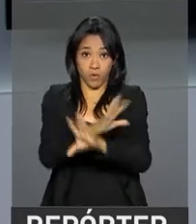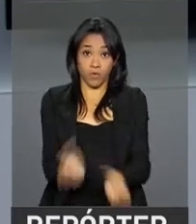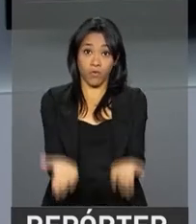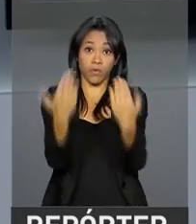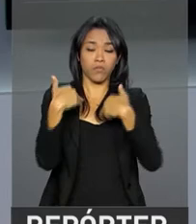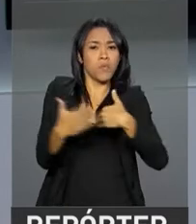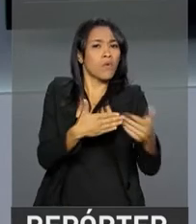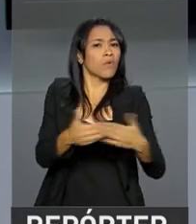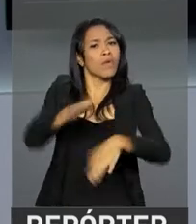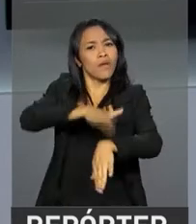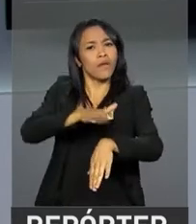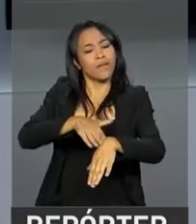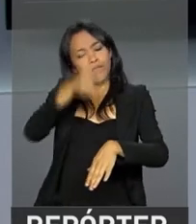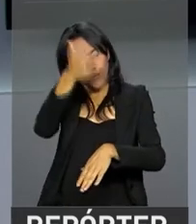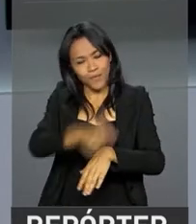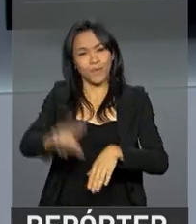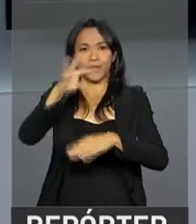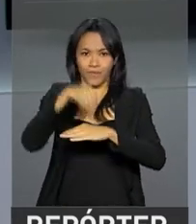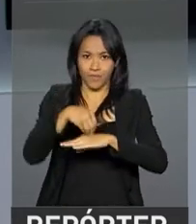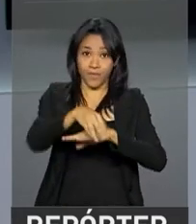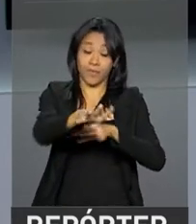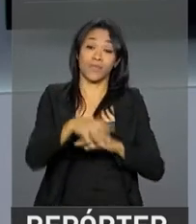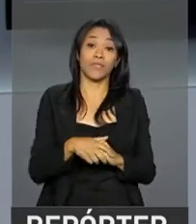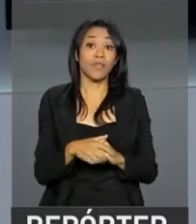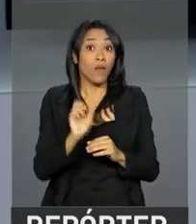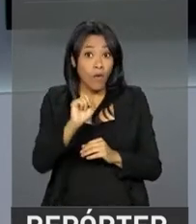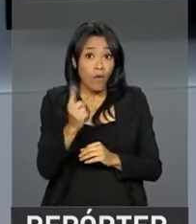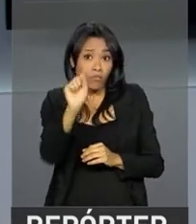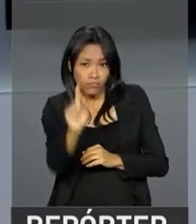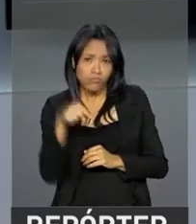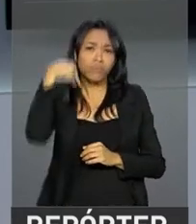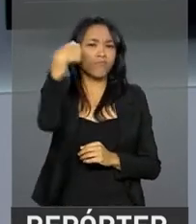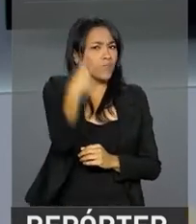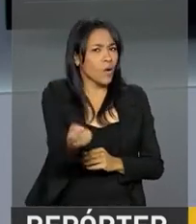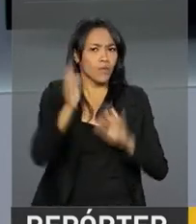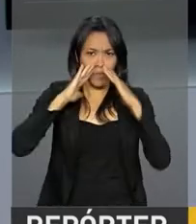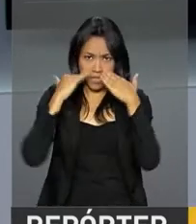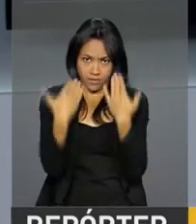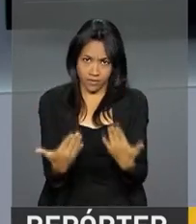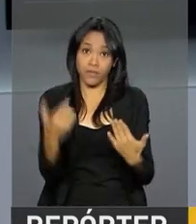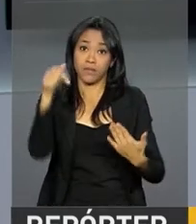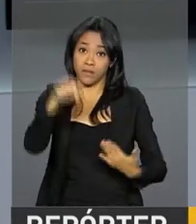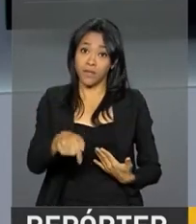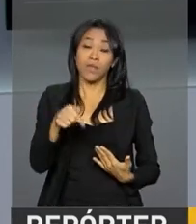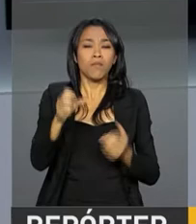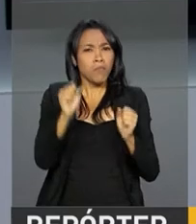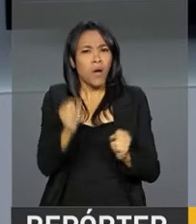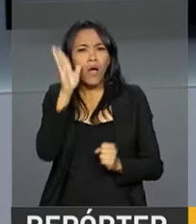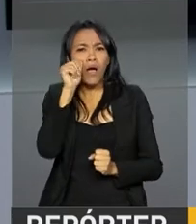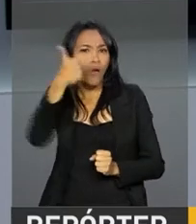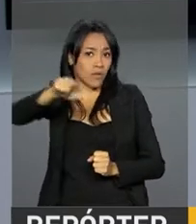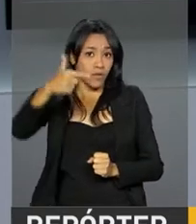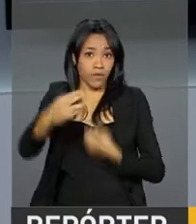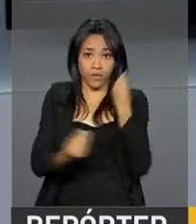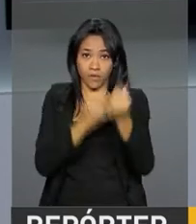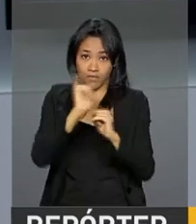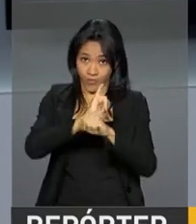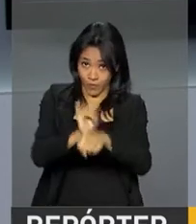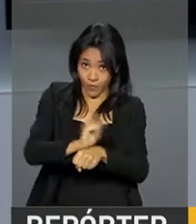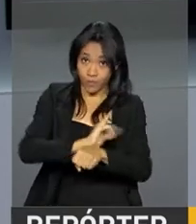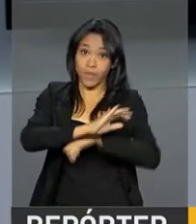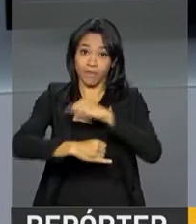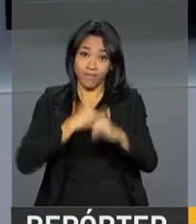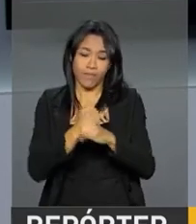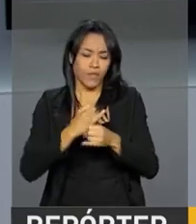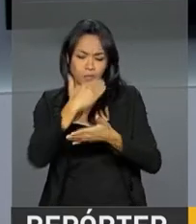voltamos a qualquer momento com outras informações ou em uma hora na nossa próxima edição você pode ver as reportagens no youtube e